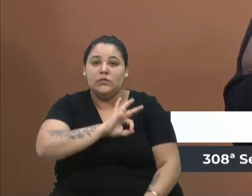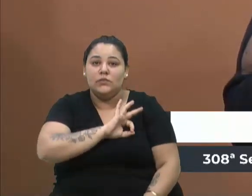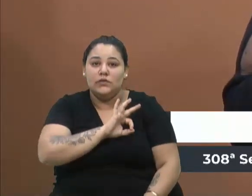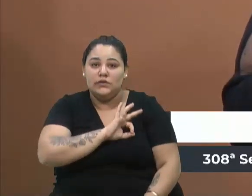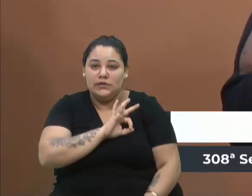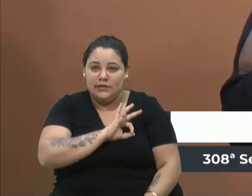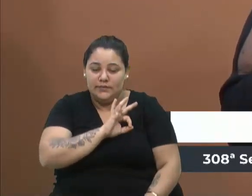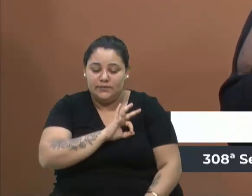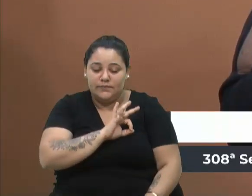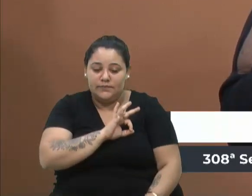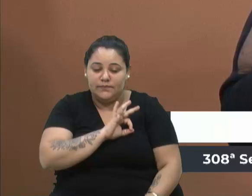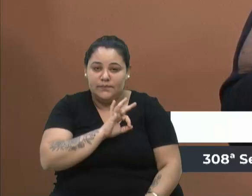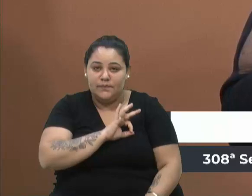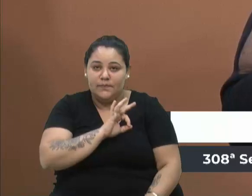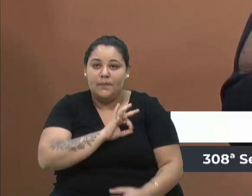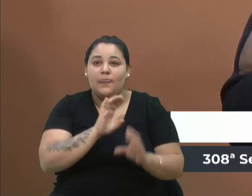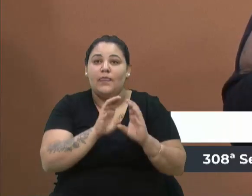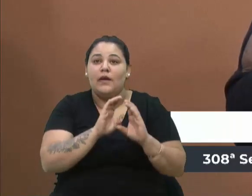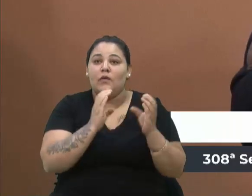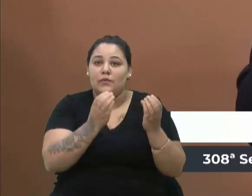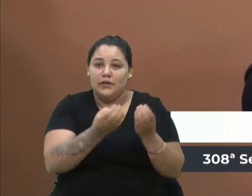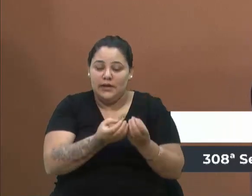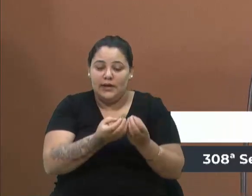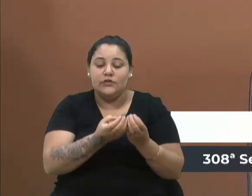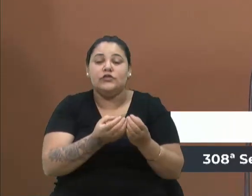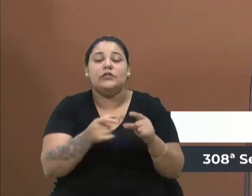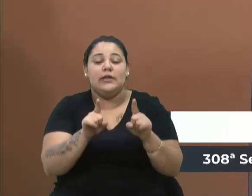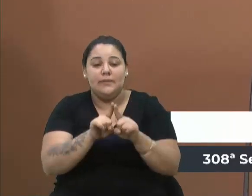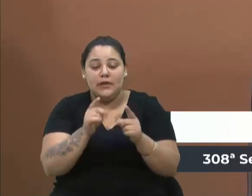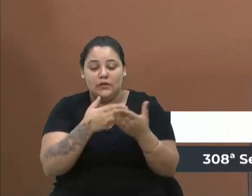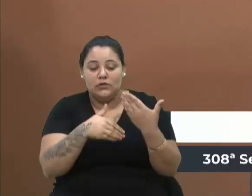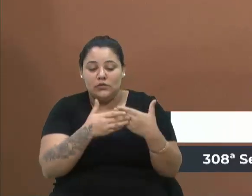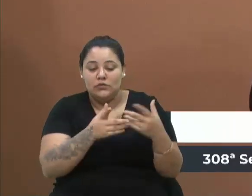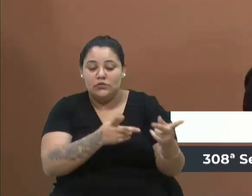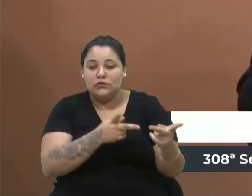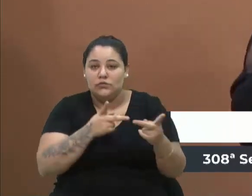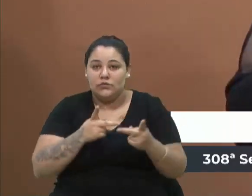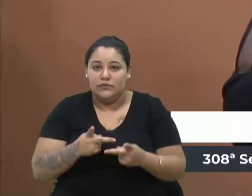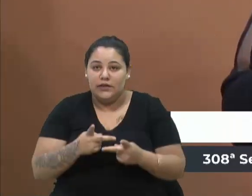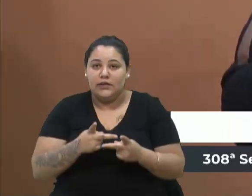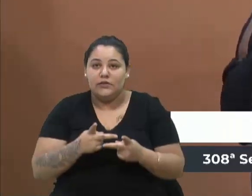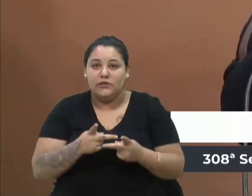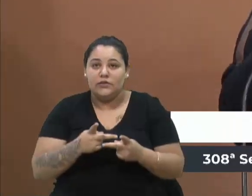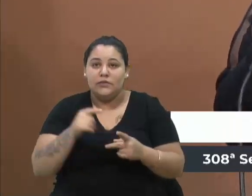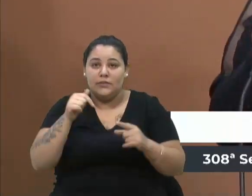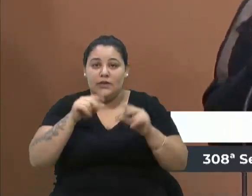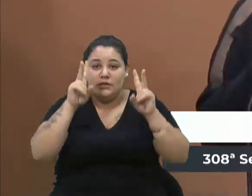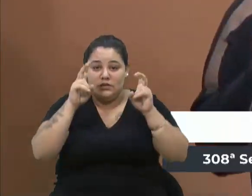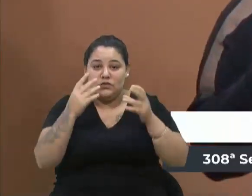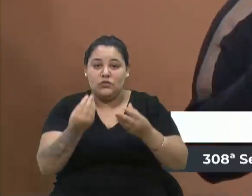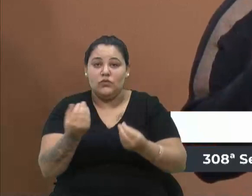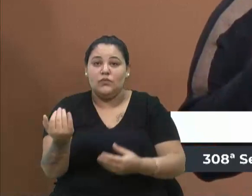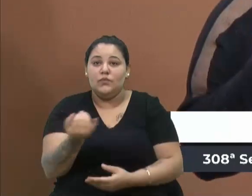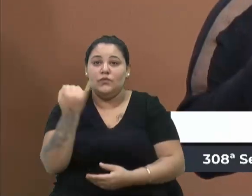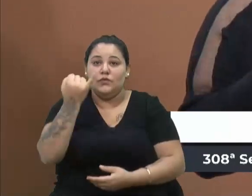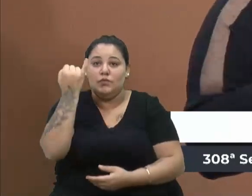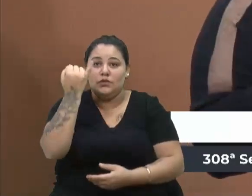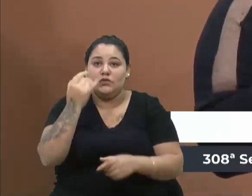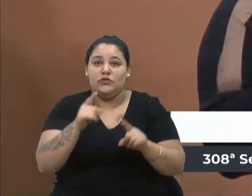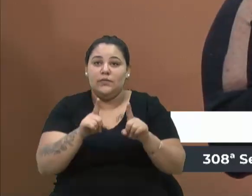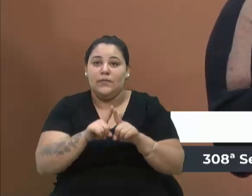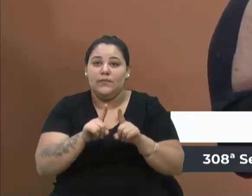jennifetef então estão todos convidados para esse assunto tão importante e